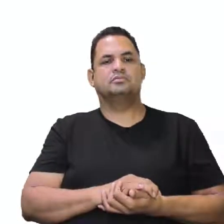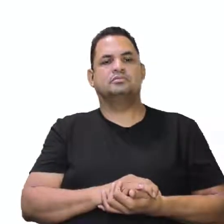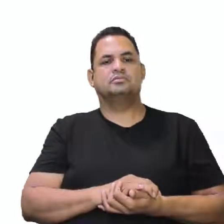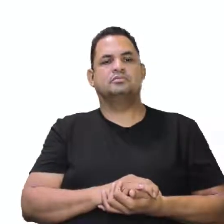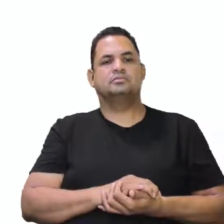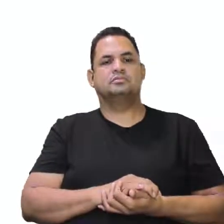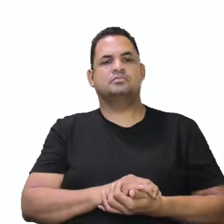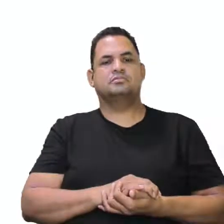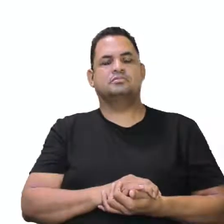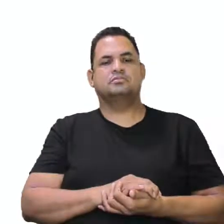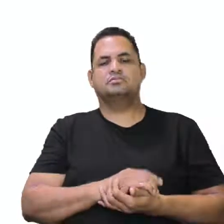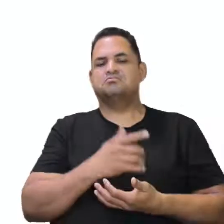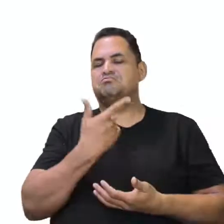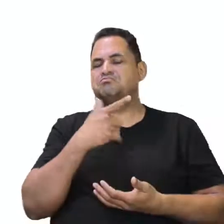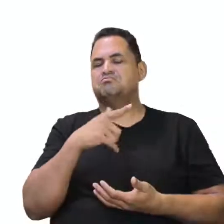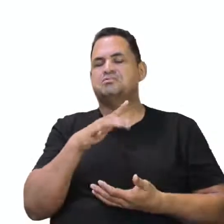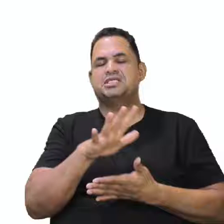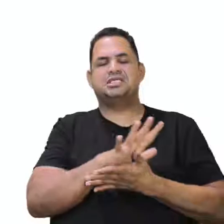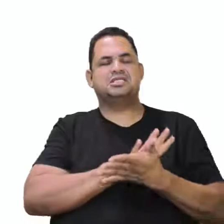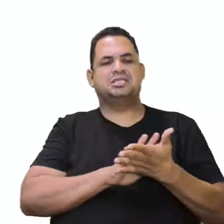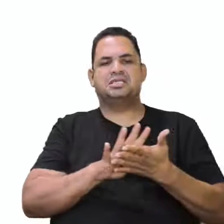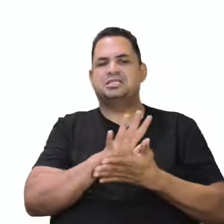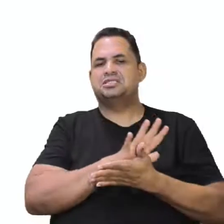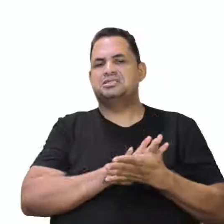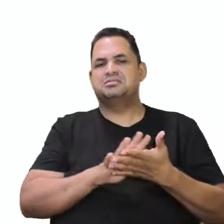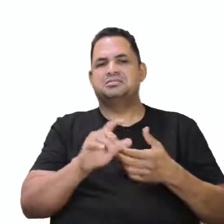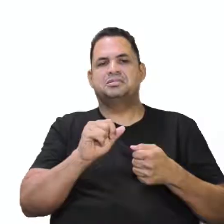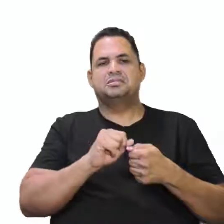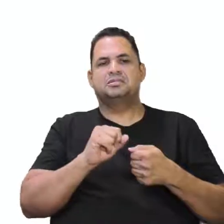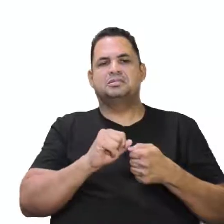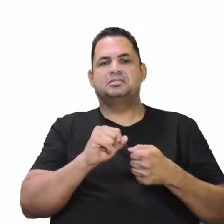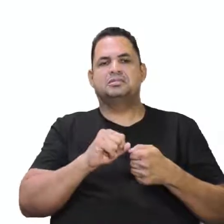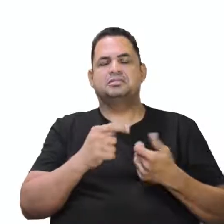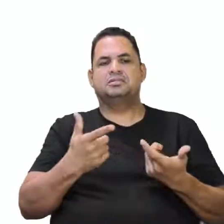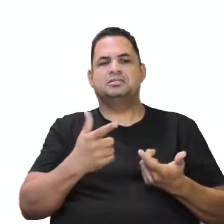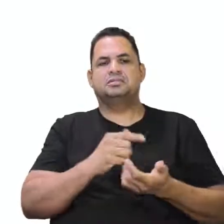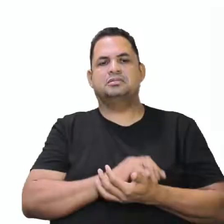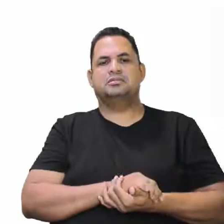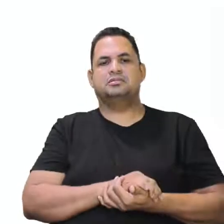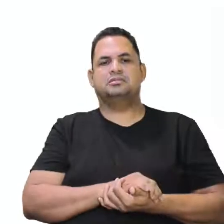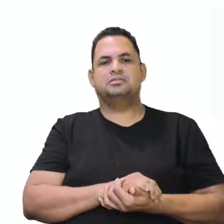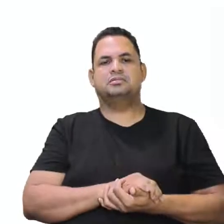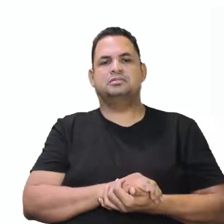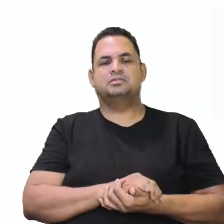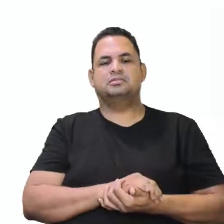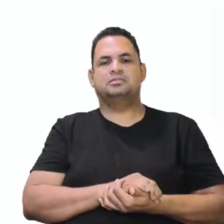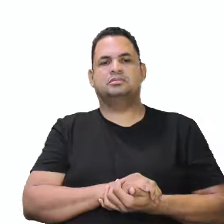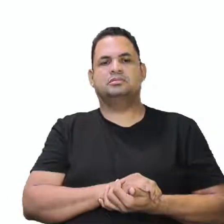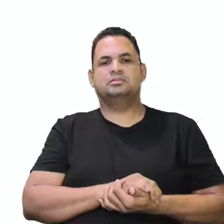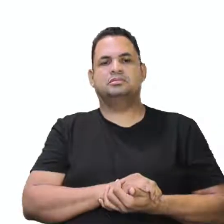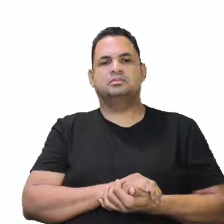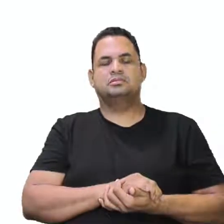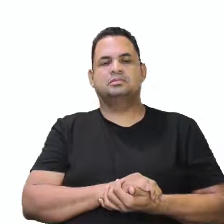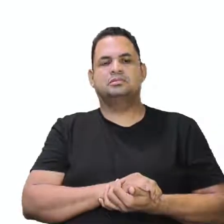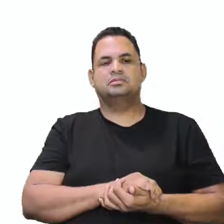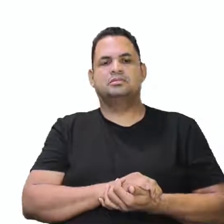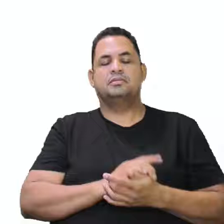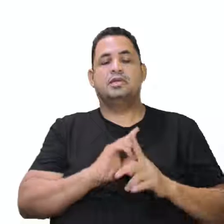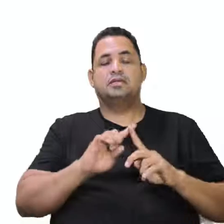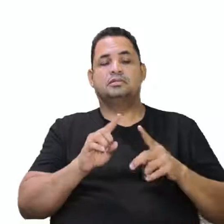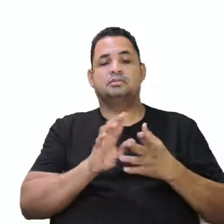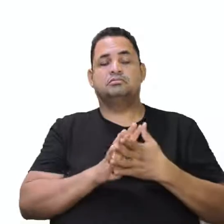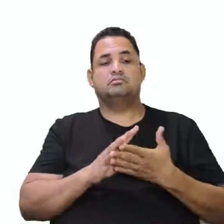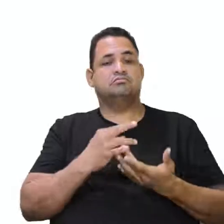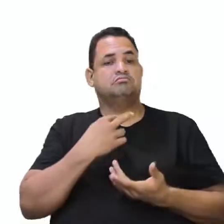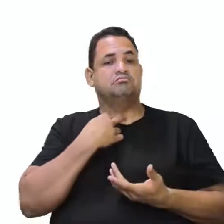tem nada para fazer. Anything no sentido de nada. Nothing também significa nada. Mas eu não